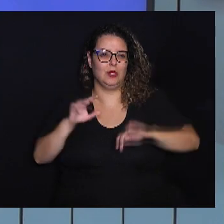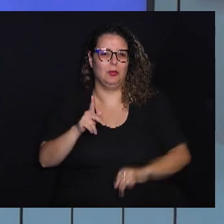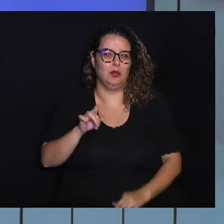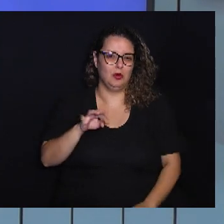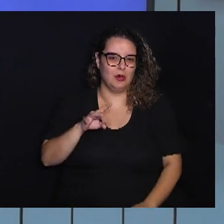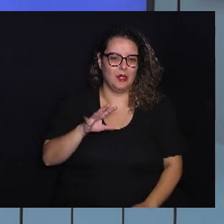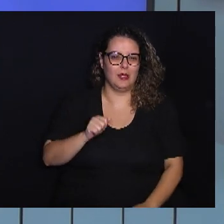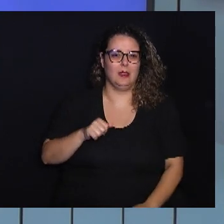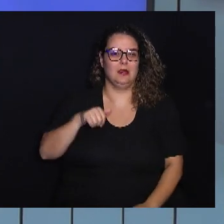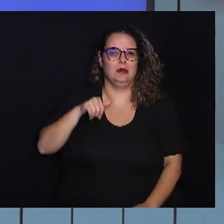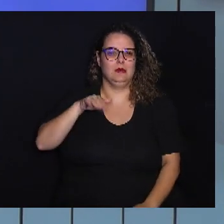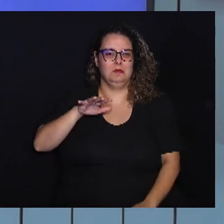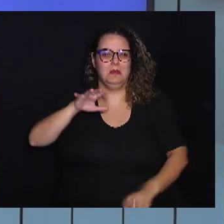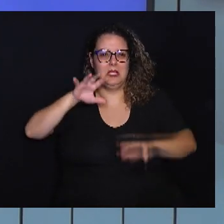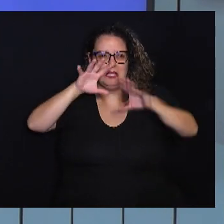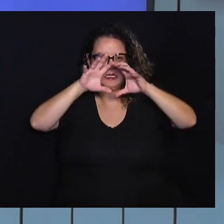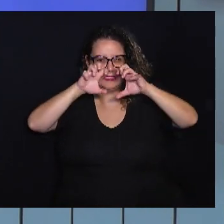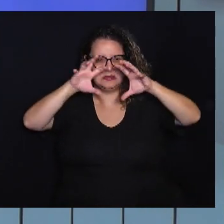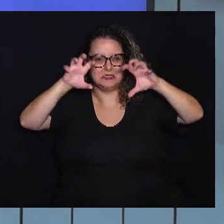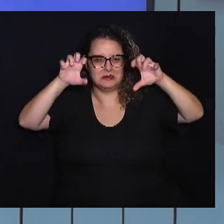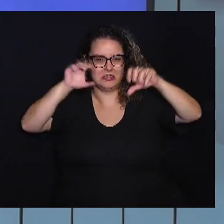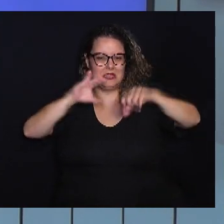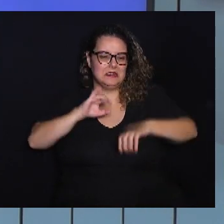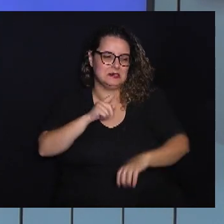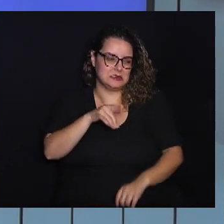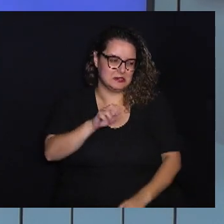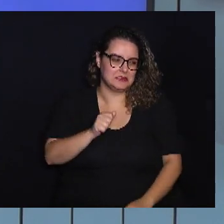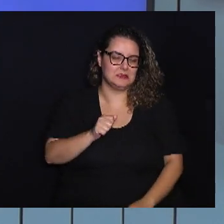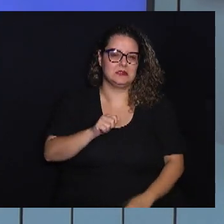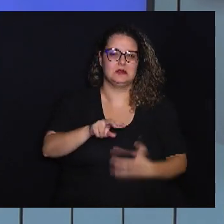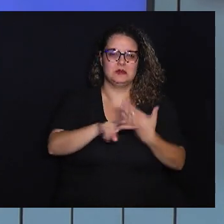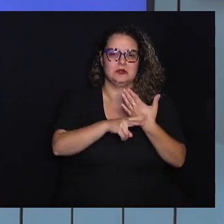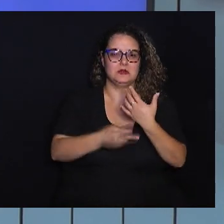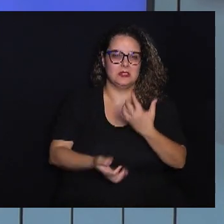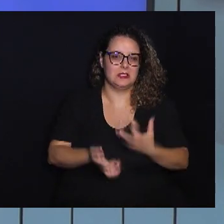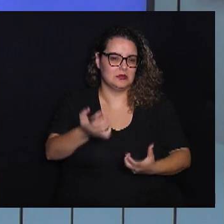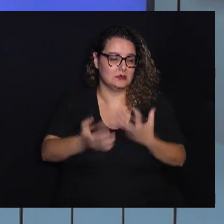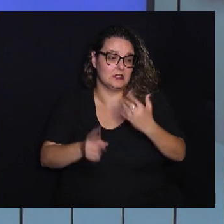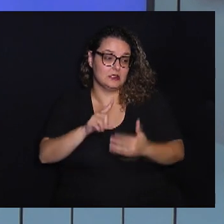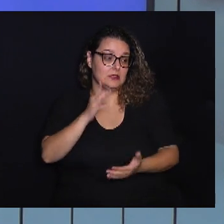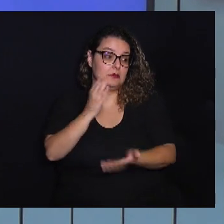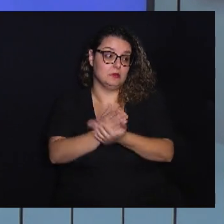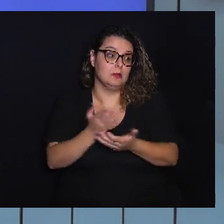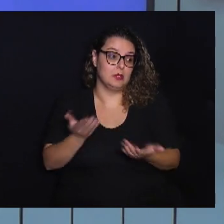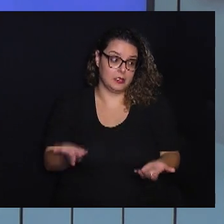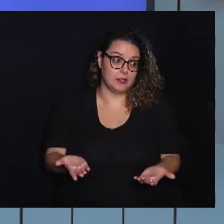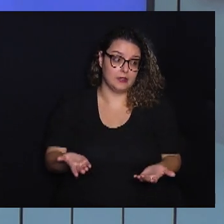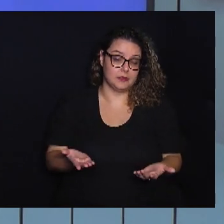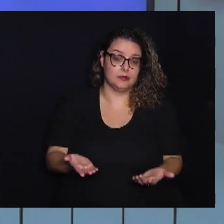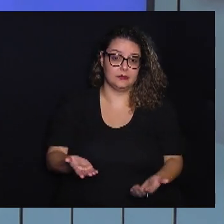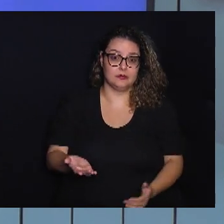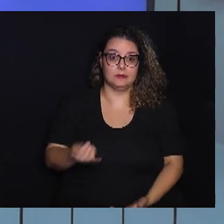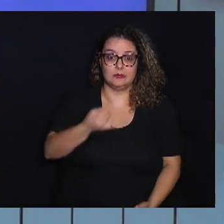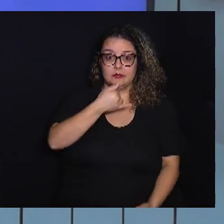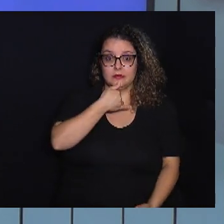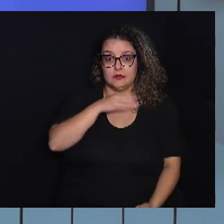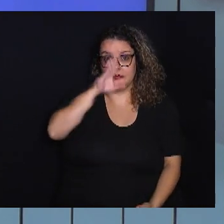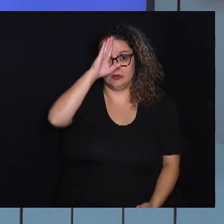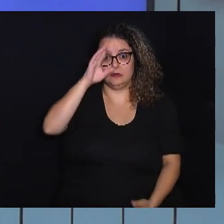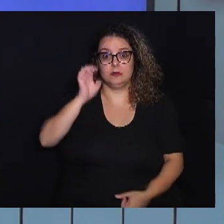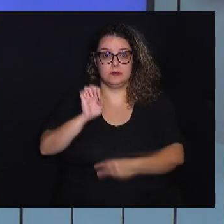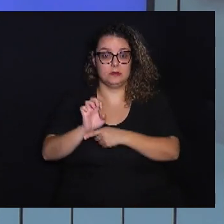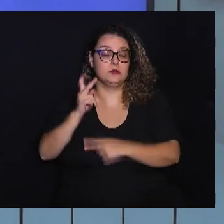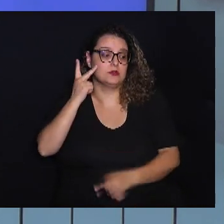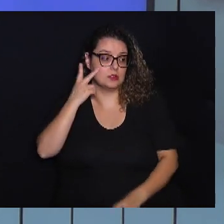né? Principalmente aqui também no estado de São Paulo. Isso pode ser um fator de risco? A gente pode aí depois desenvolver um câncer